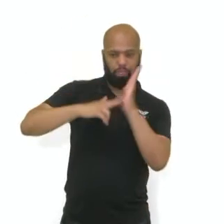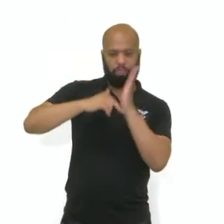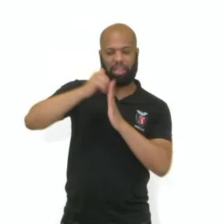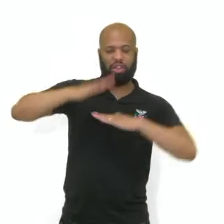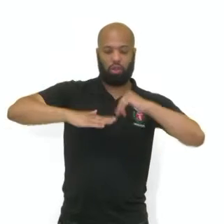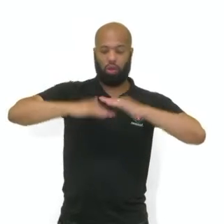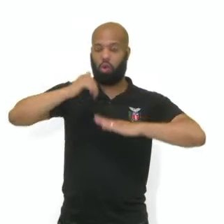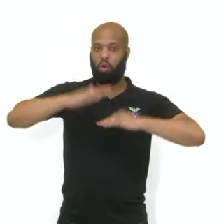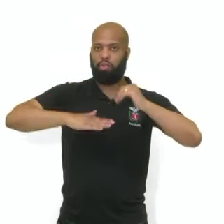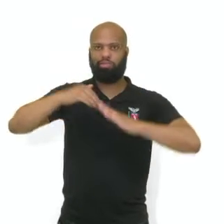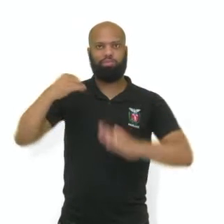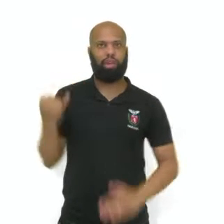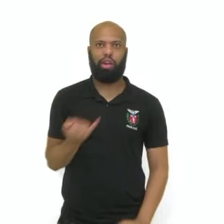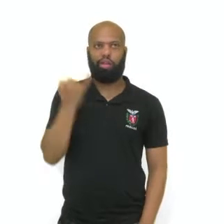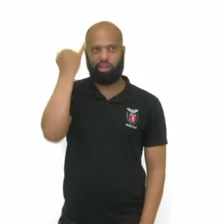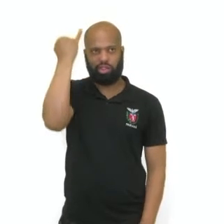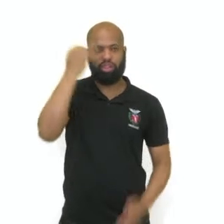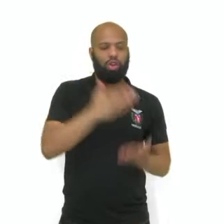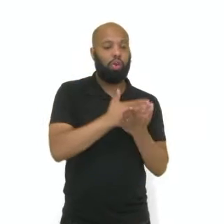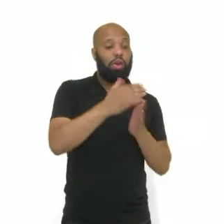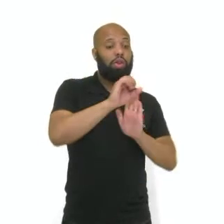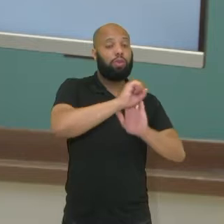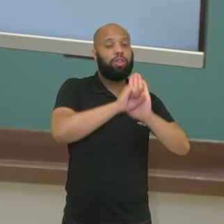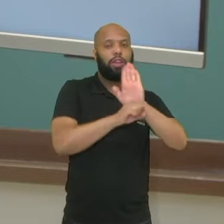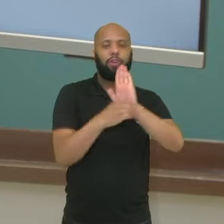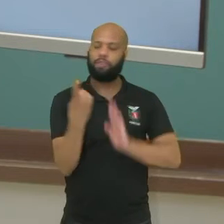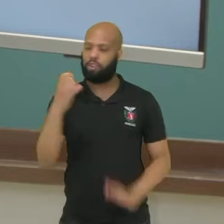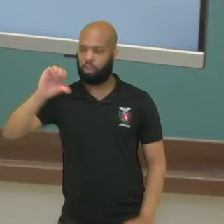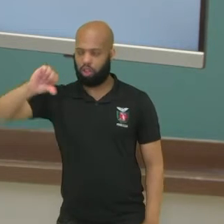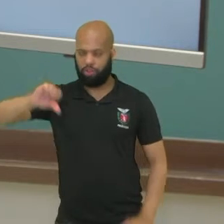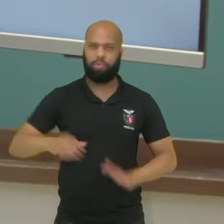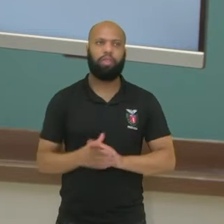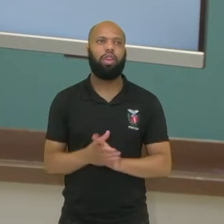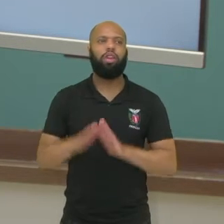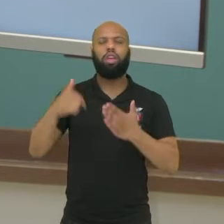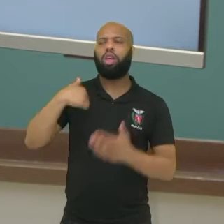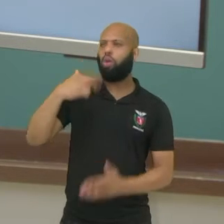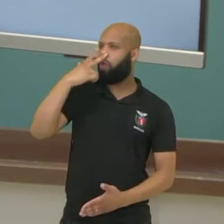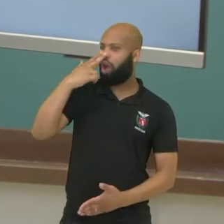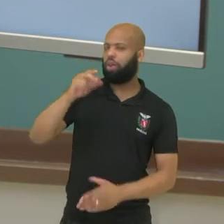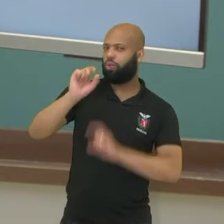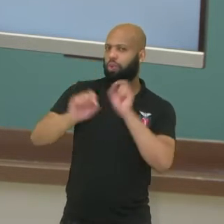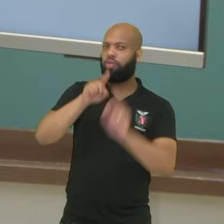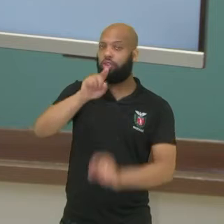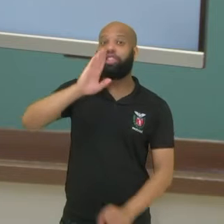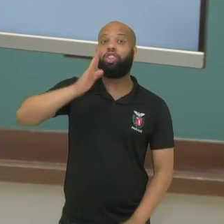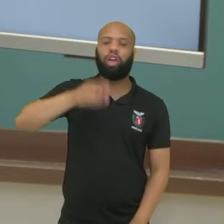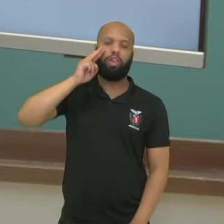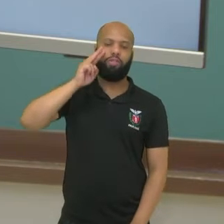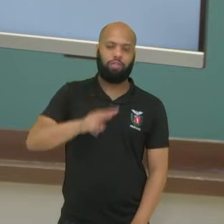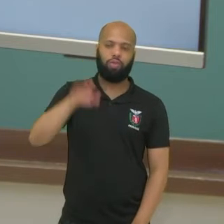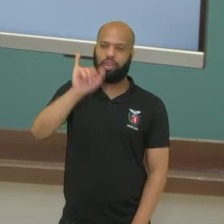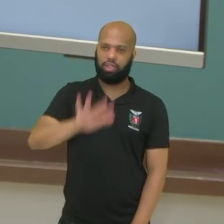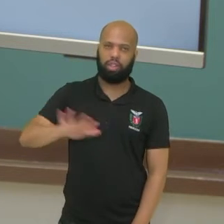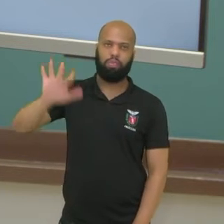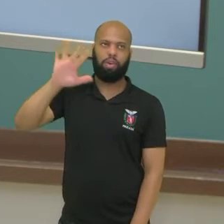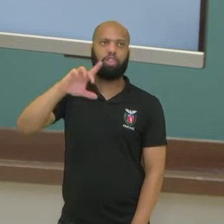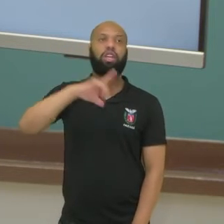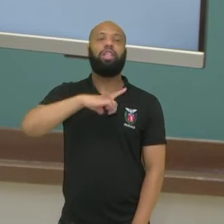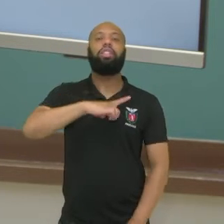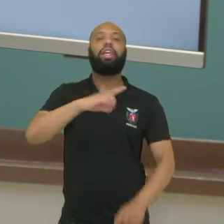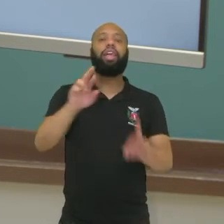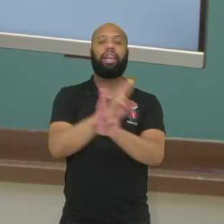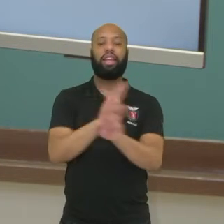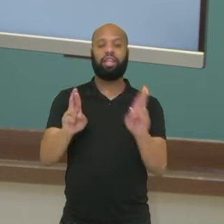da história da França no início do século XIX, né? Então, acredito que você já tenha visto essa imagem, nós temos aí uma